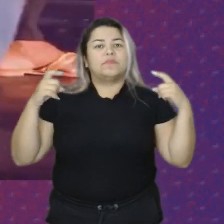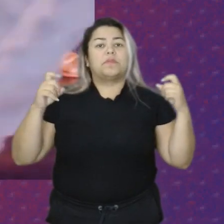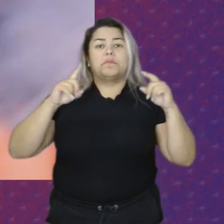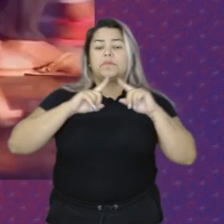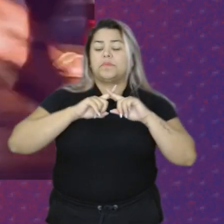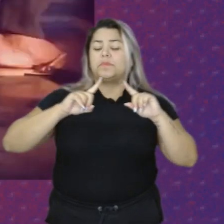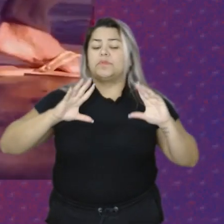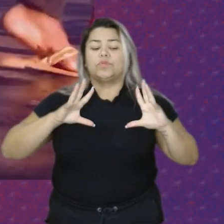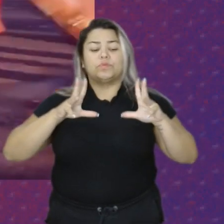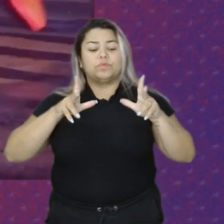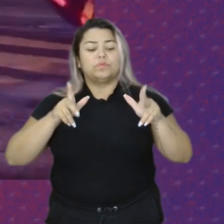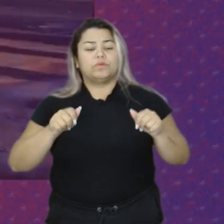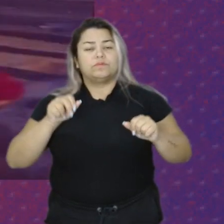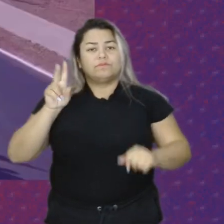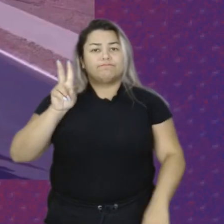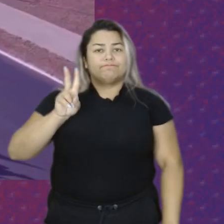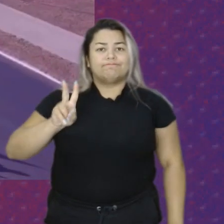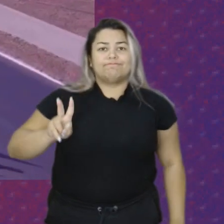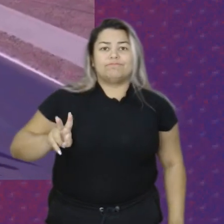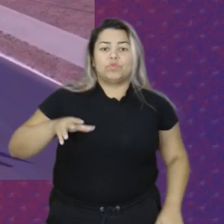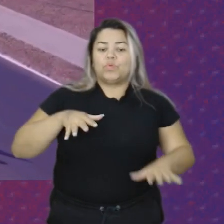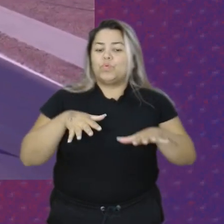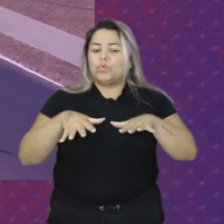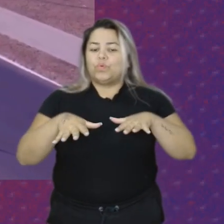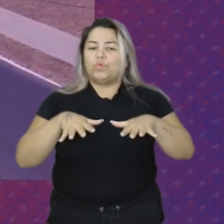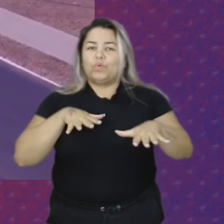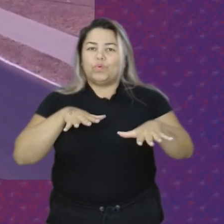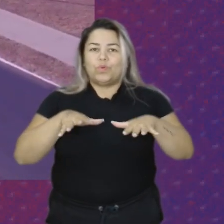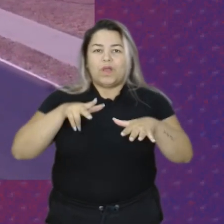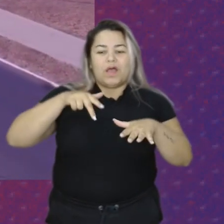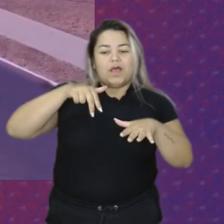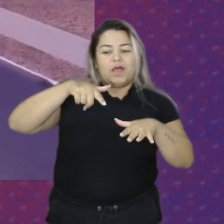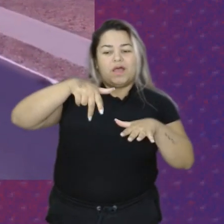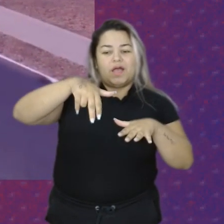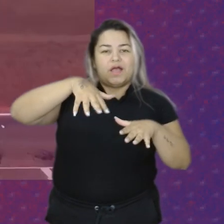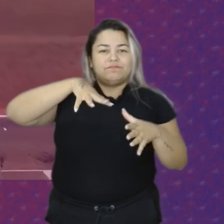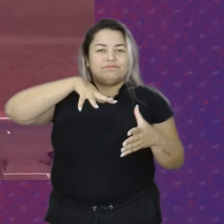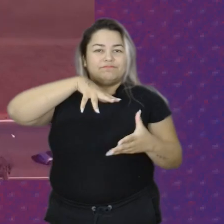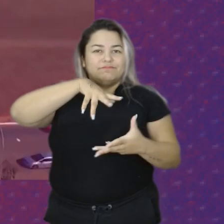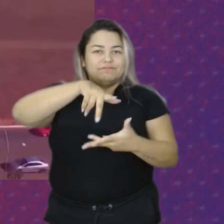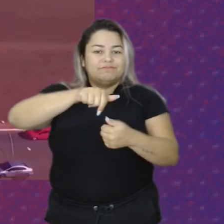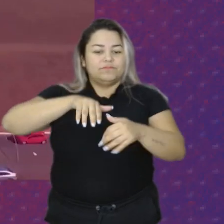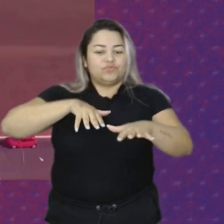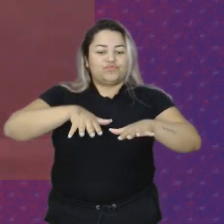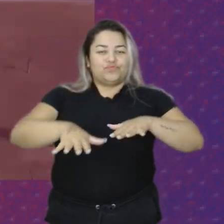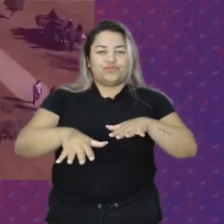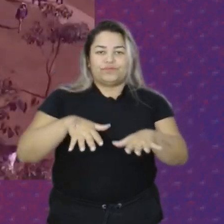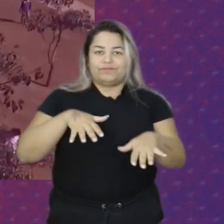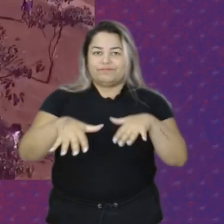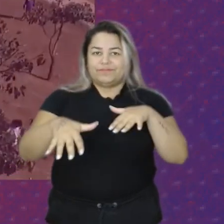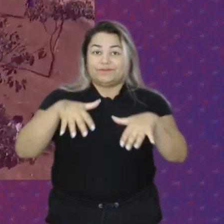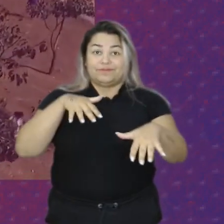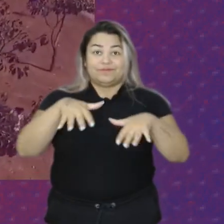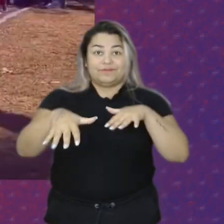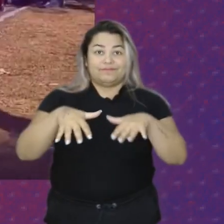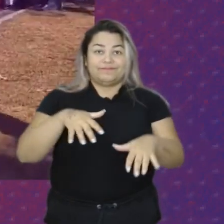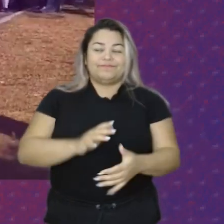Mas toda vez que eu dou um passo, o mundo sai do lugar.